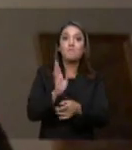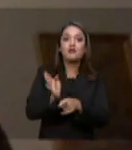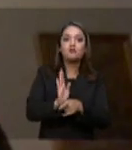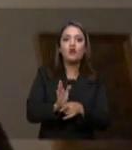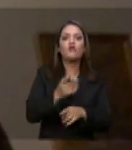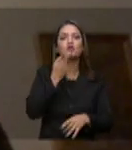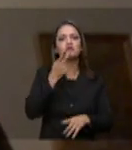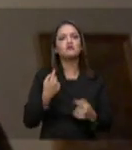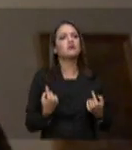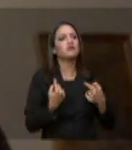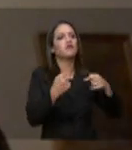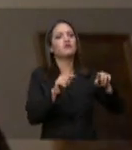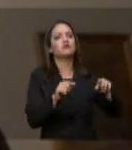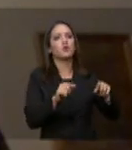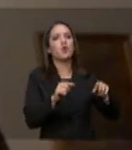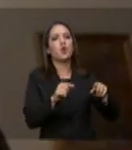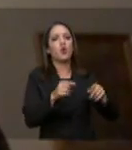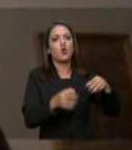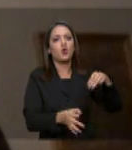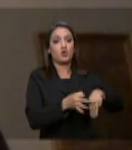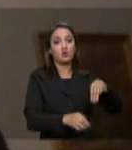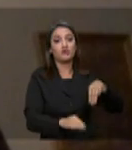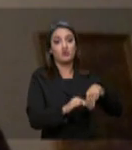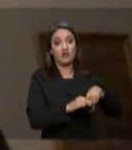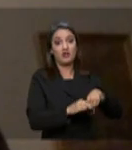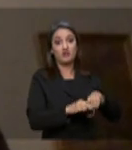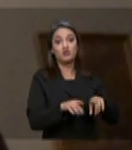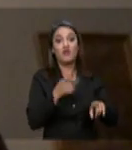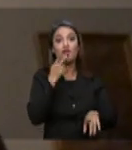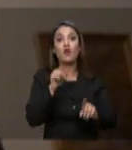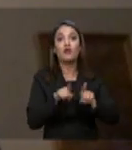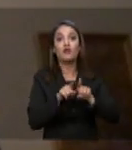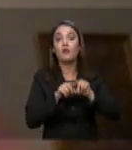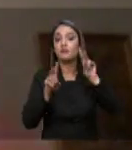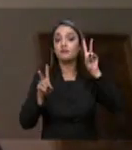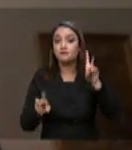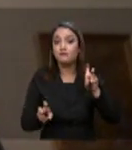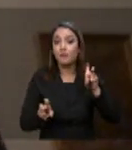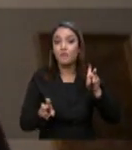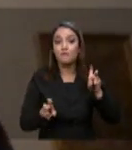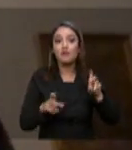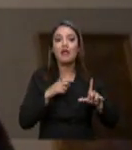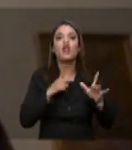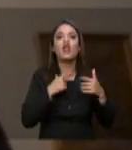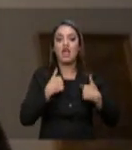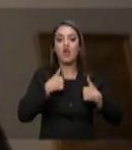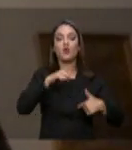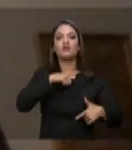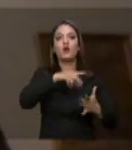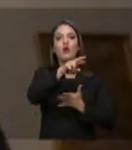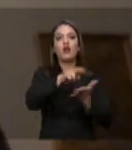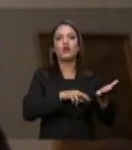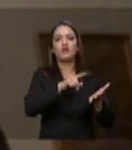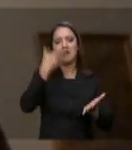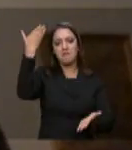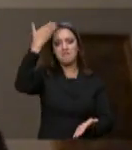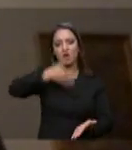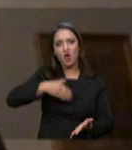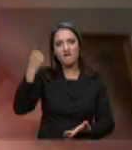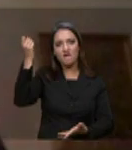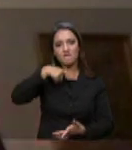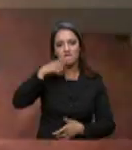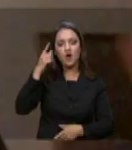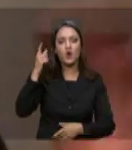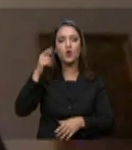após desafiar os ministros ali prender diz um possui relatórios que comprovariam a fraude